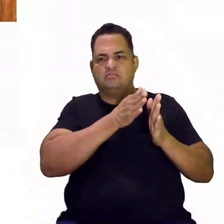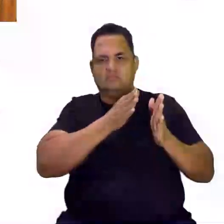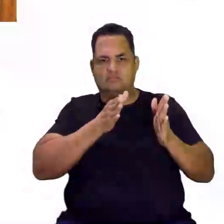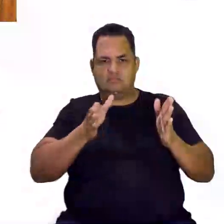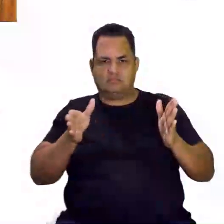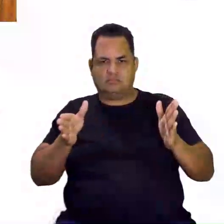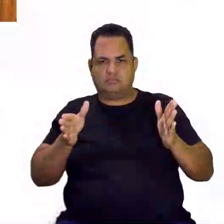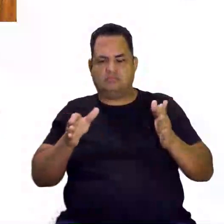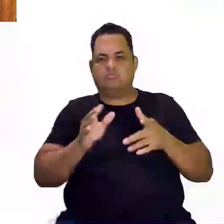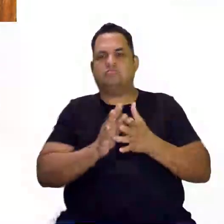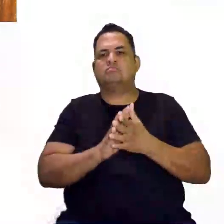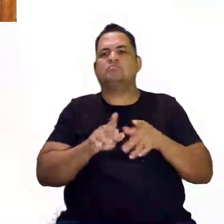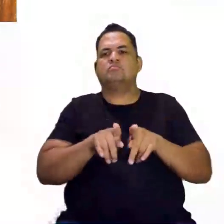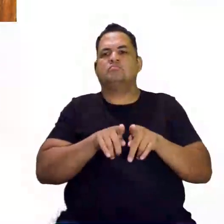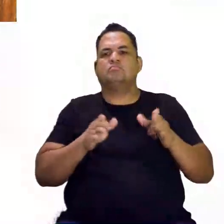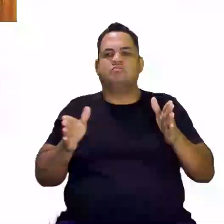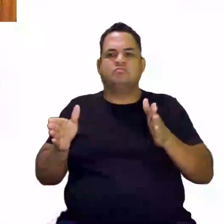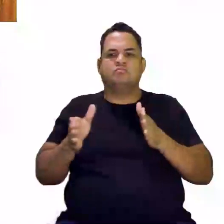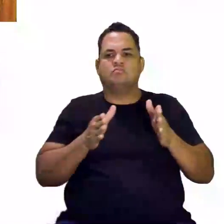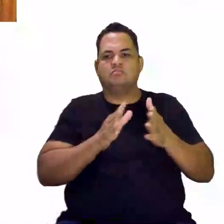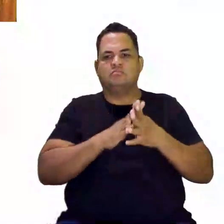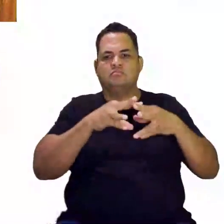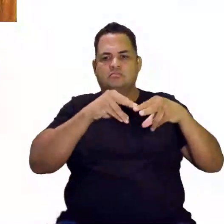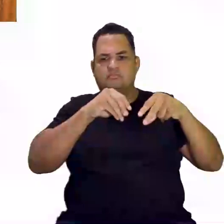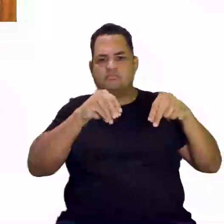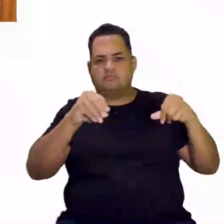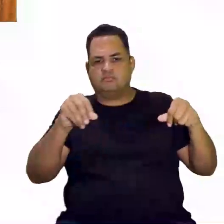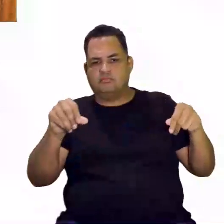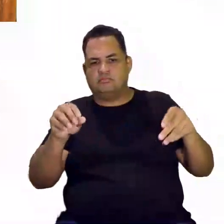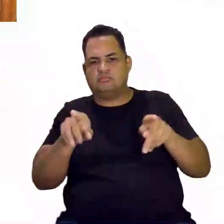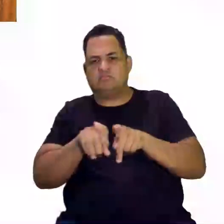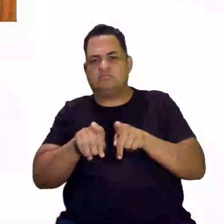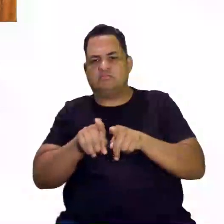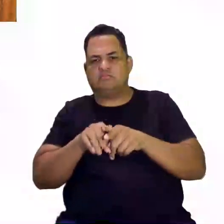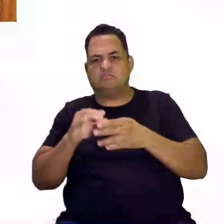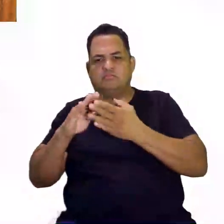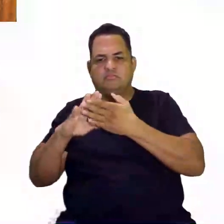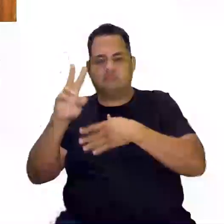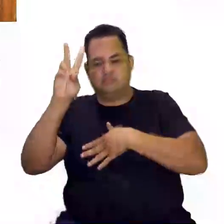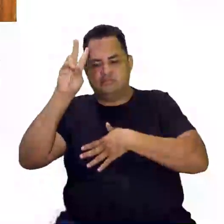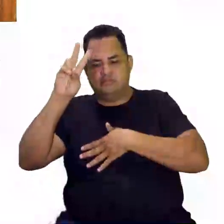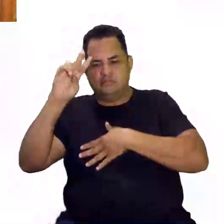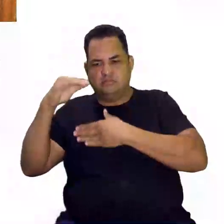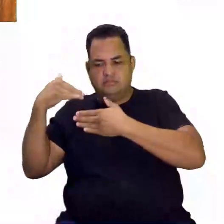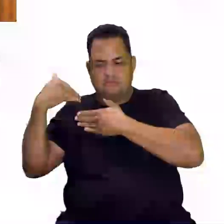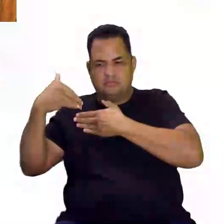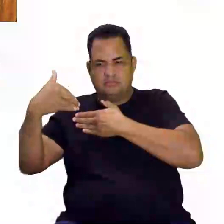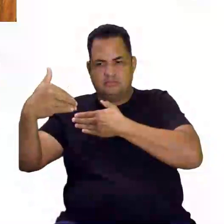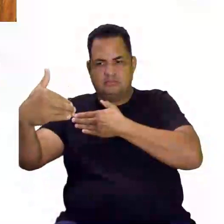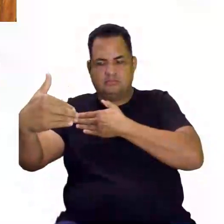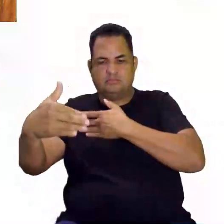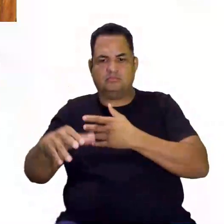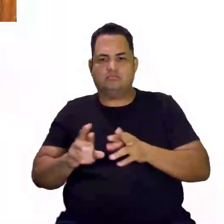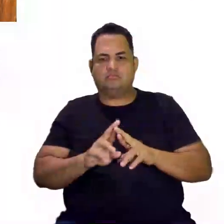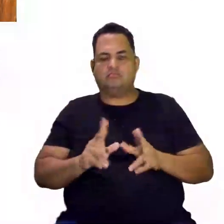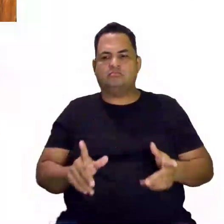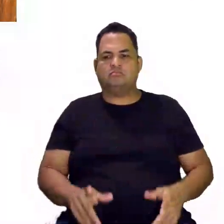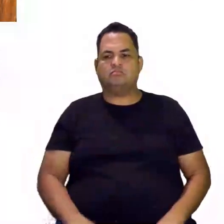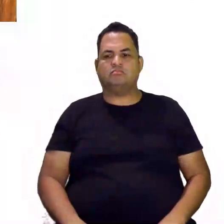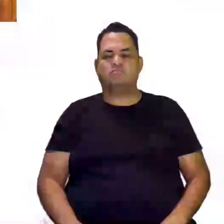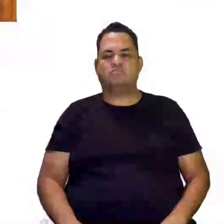tempo geológico e a escala de tempo histórico. Vamos lá, anota aí no seu caderninho, tá